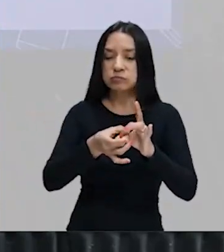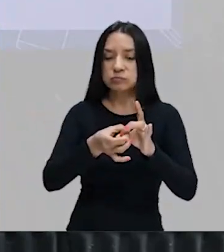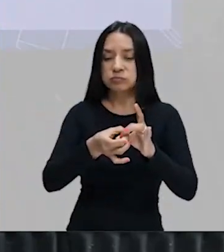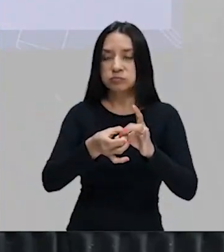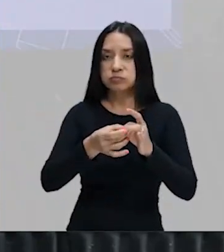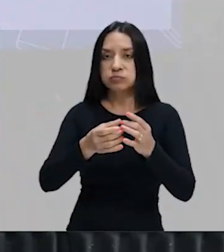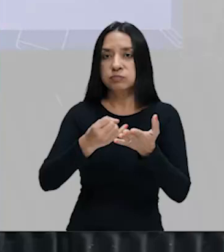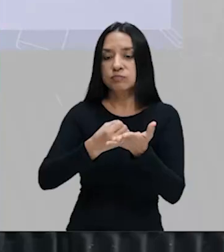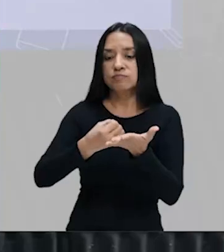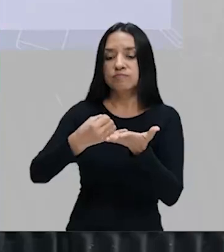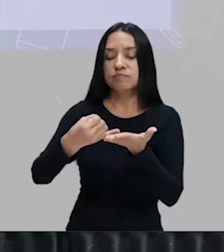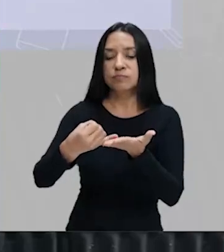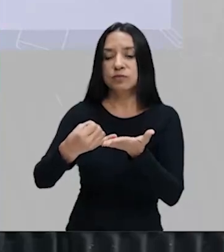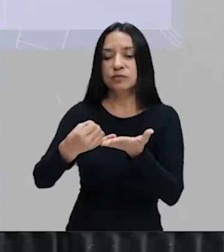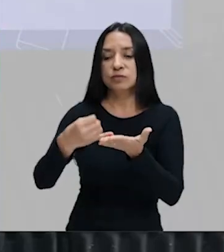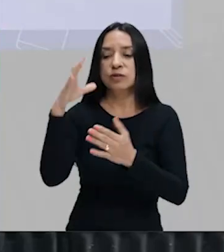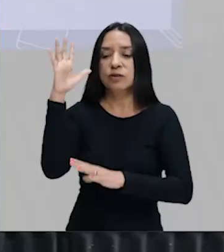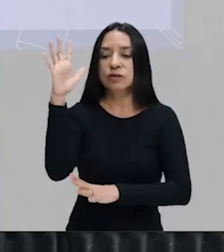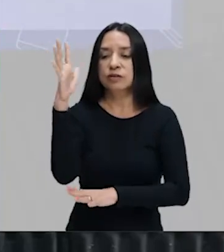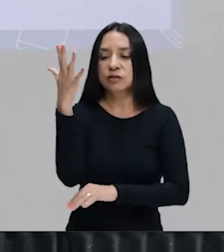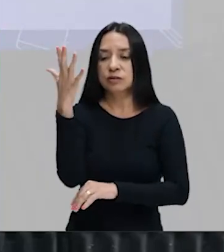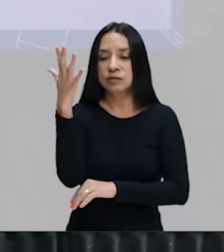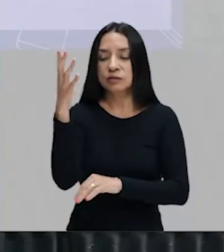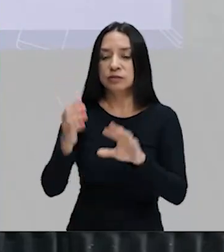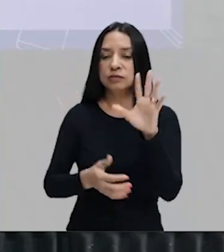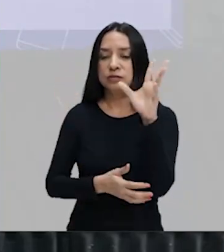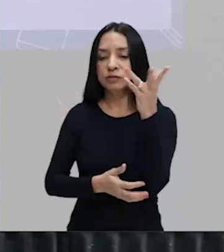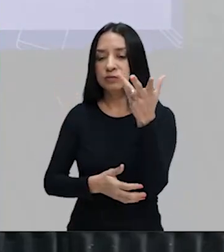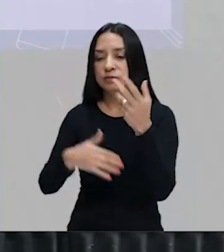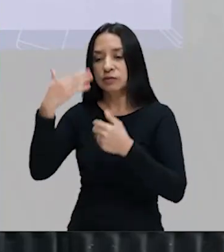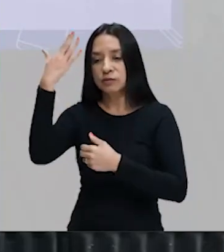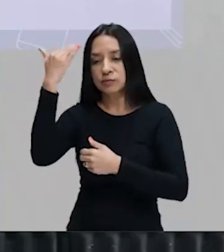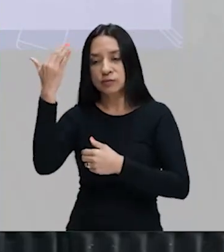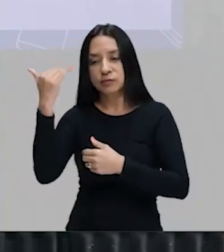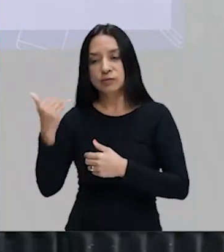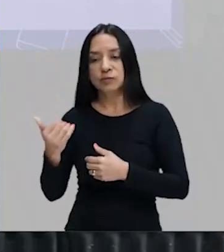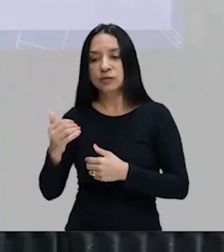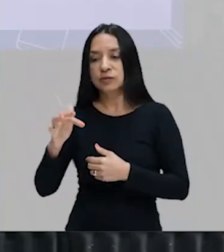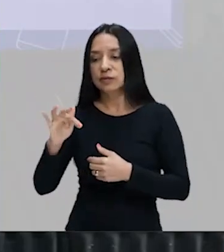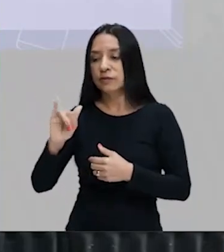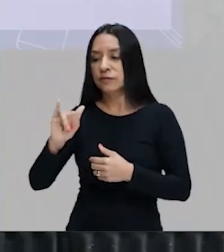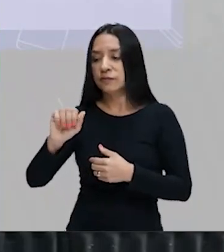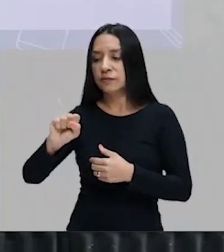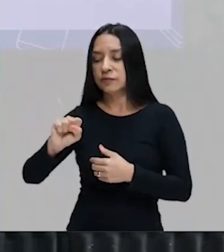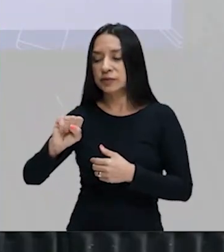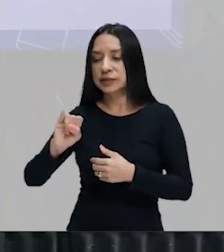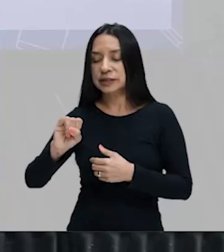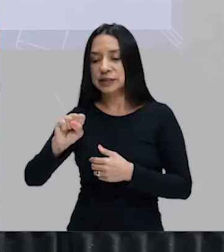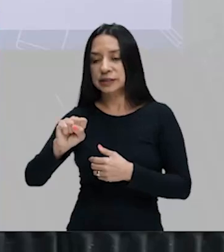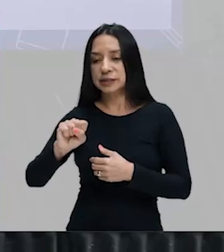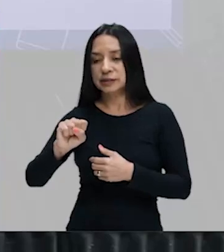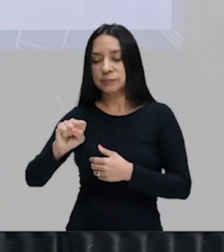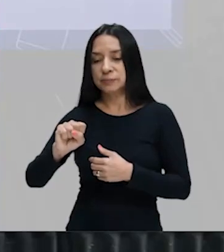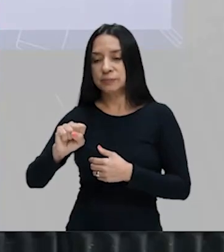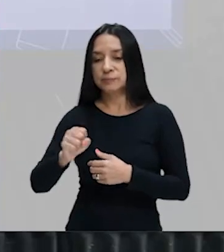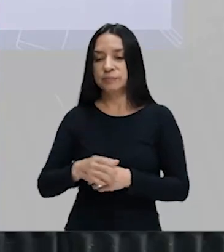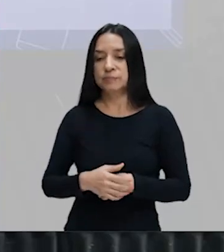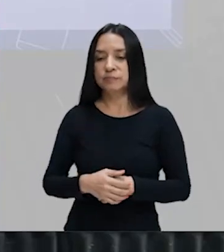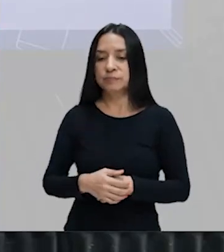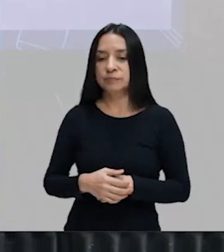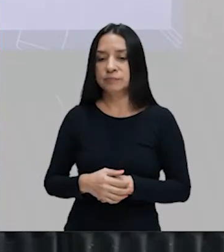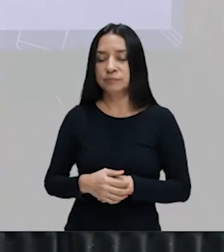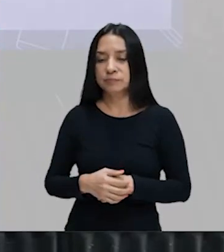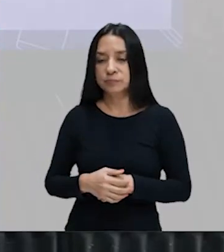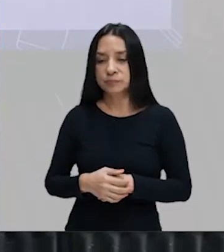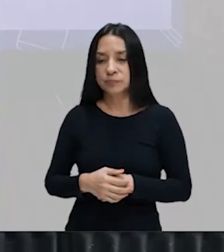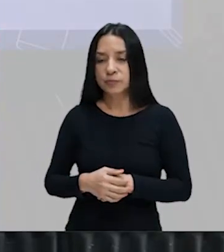este princípio à natureza, a famosa physis, daí eles serem chamados filósofos da physis,